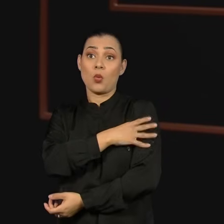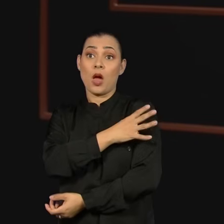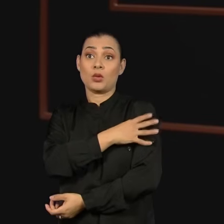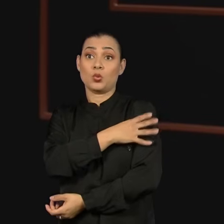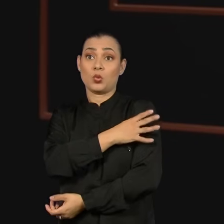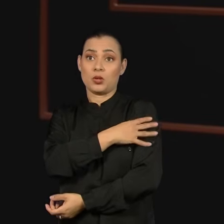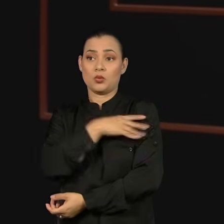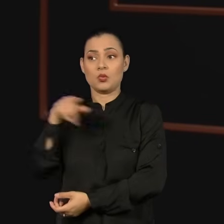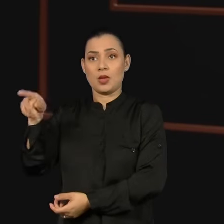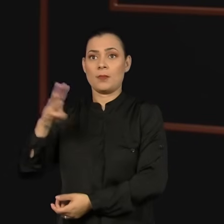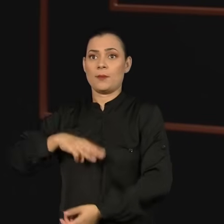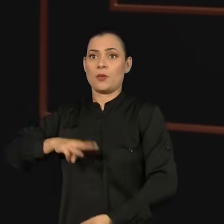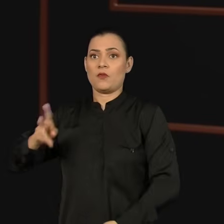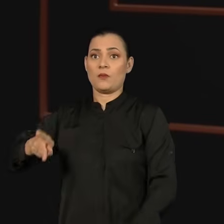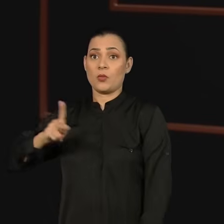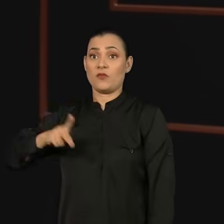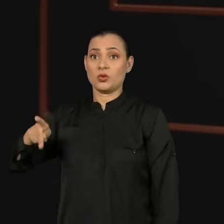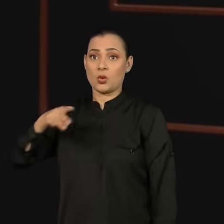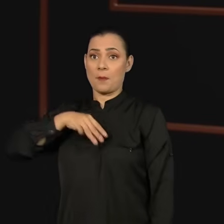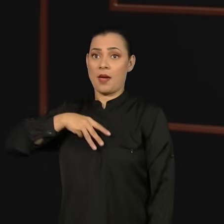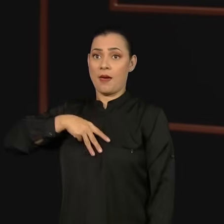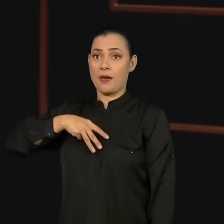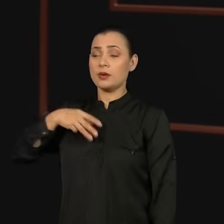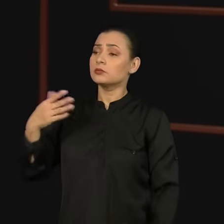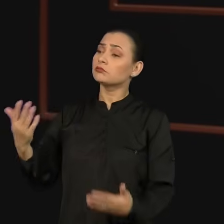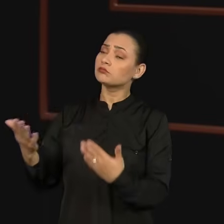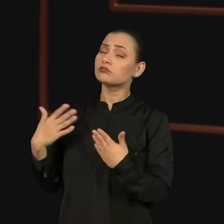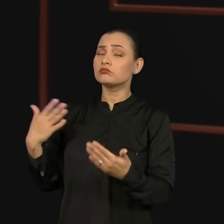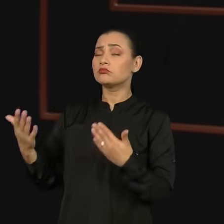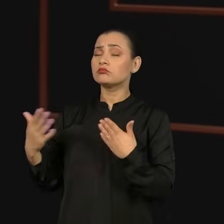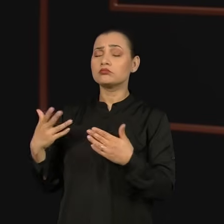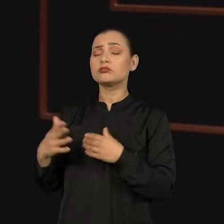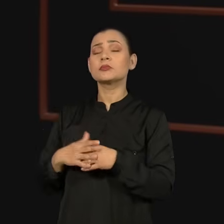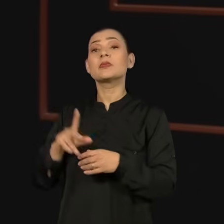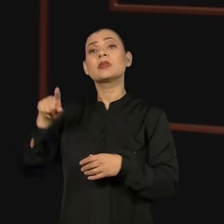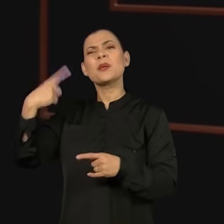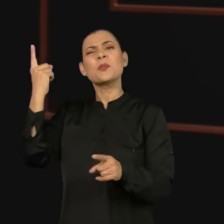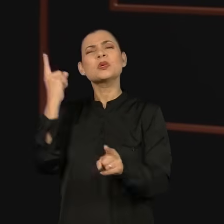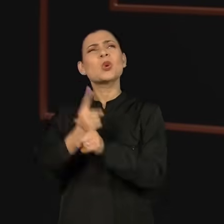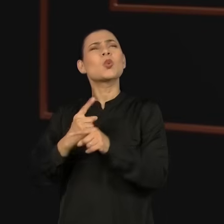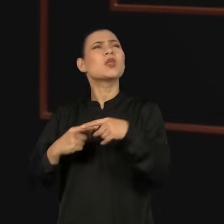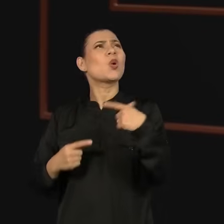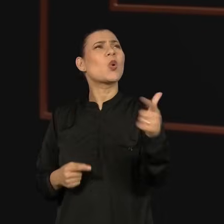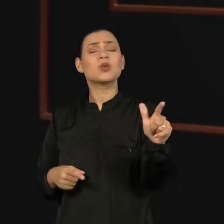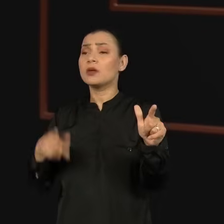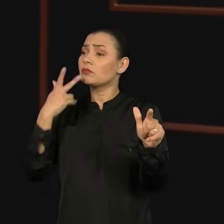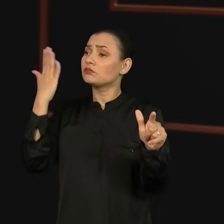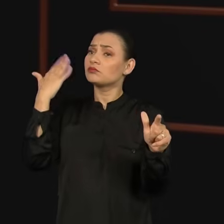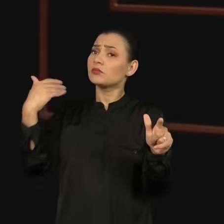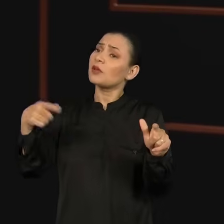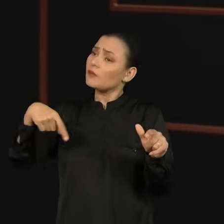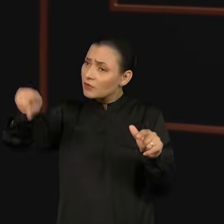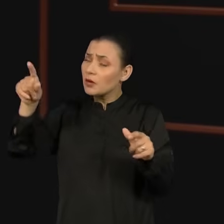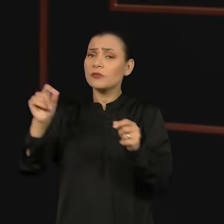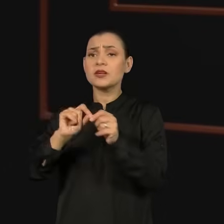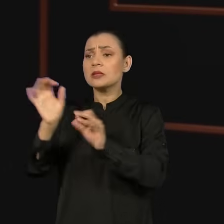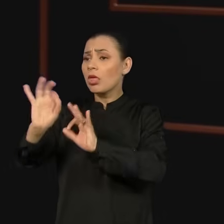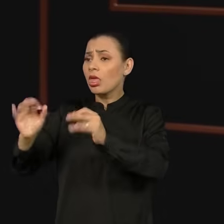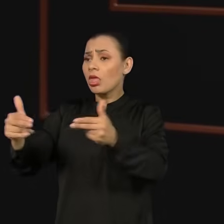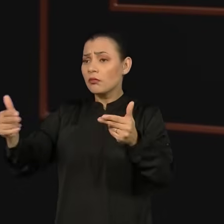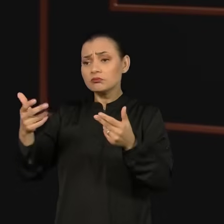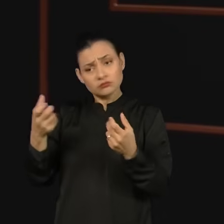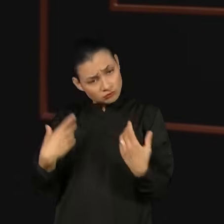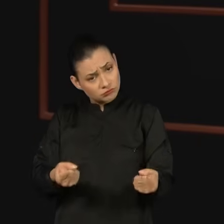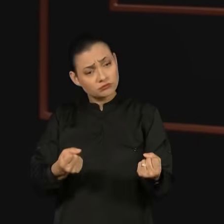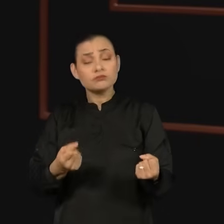E aí a gente ficou se conhecendo, e aí eu encontrei com ele não sei aonde, e ele falou, você não quer ir lá ajudar a fazer umas coisas?